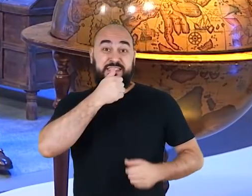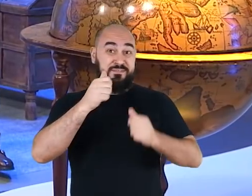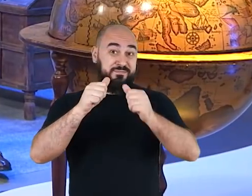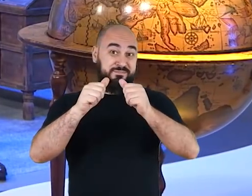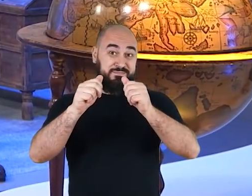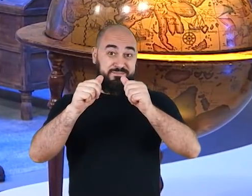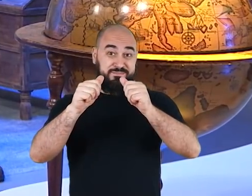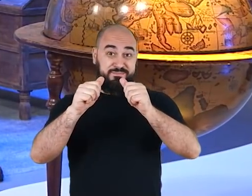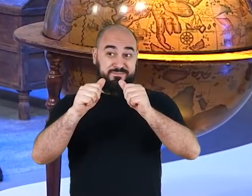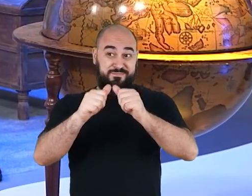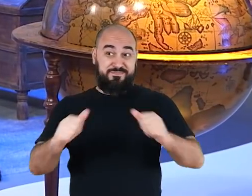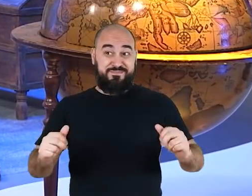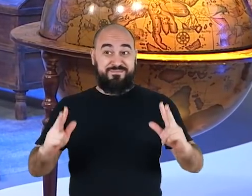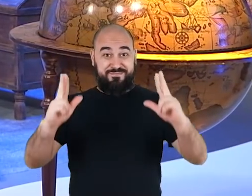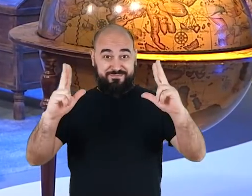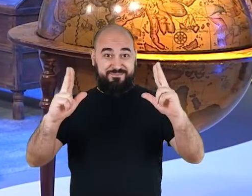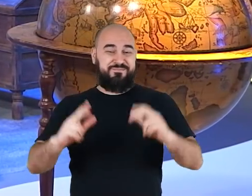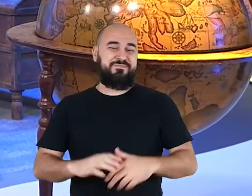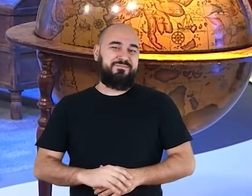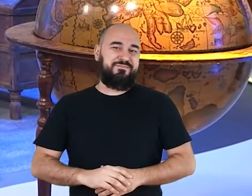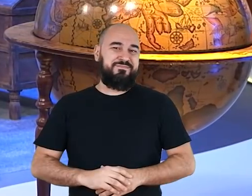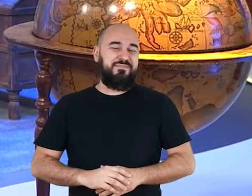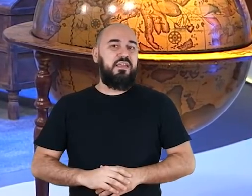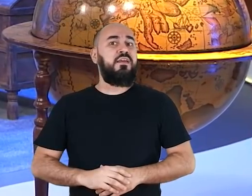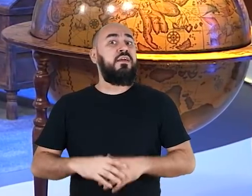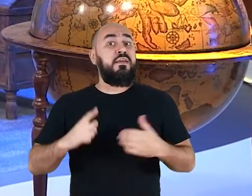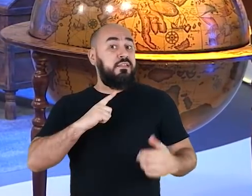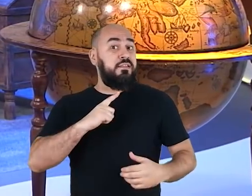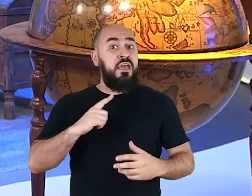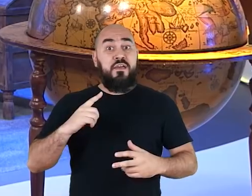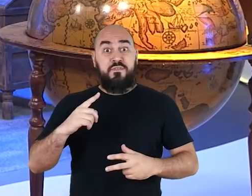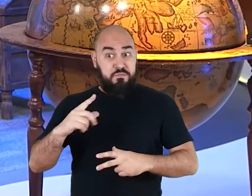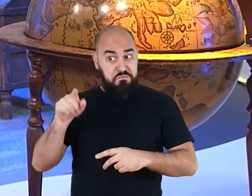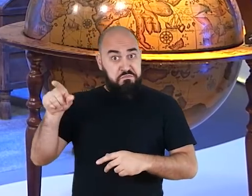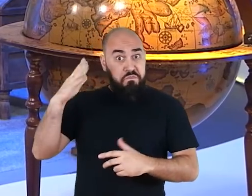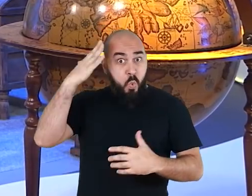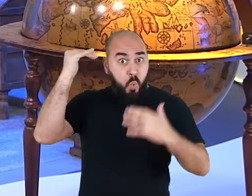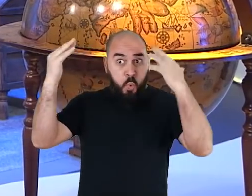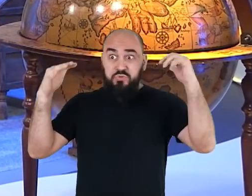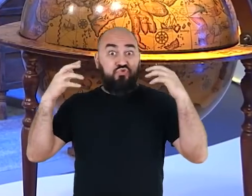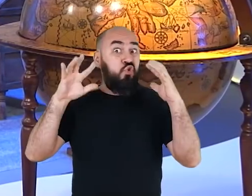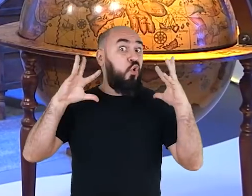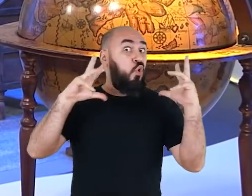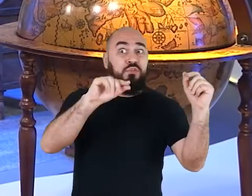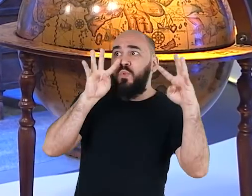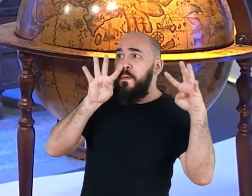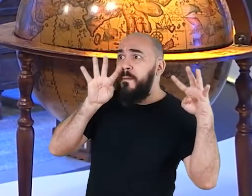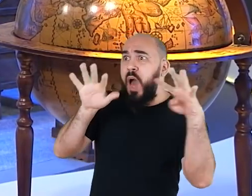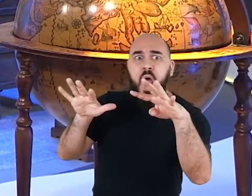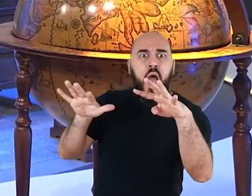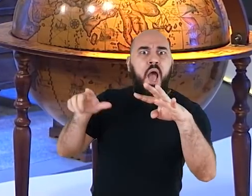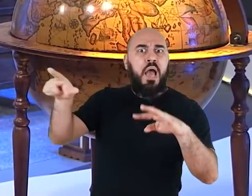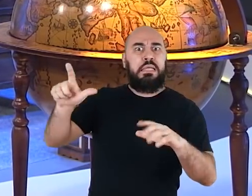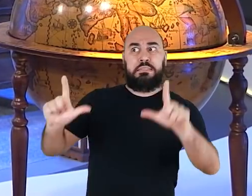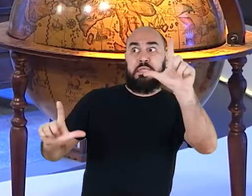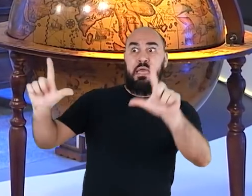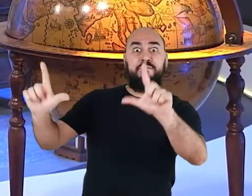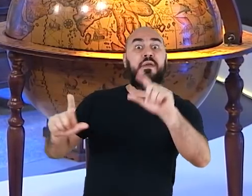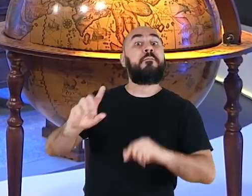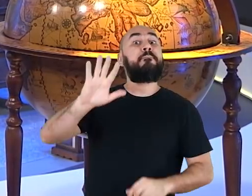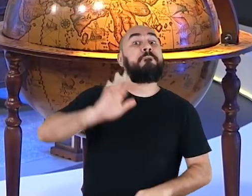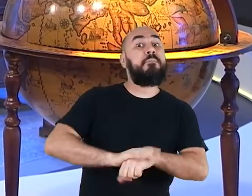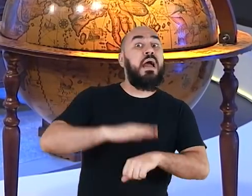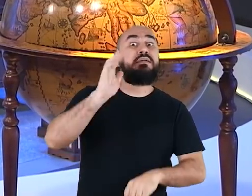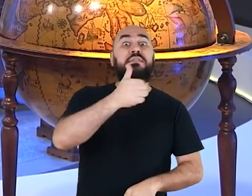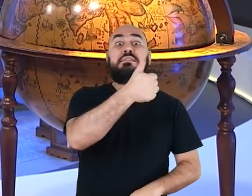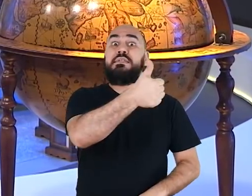noite do anúncio dos vencedores foi maior do que a entrega do Oscar e o programa foi transmitido para mais de 170